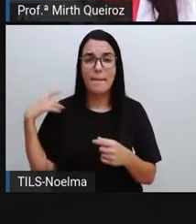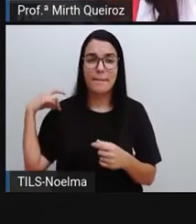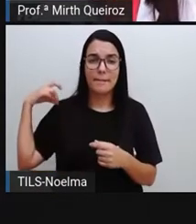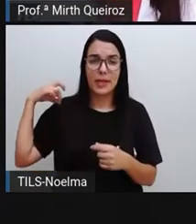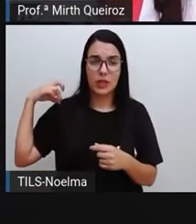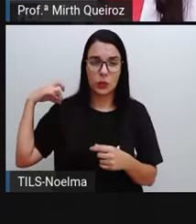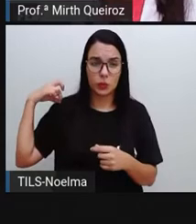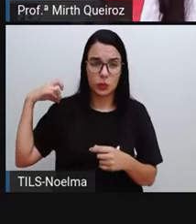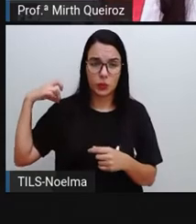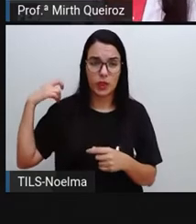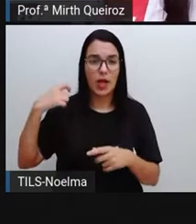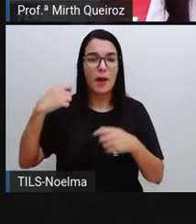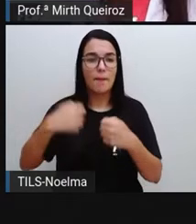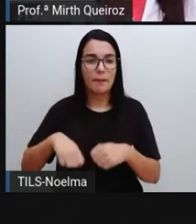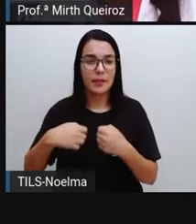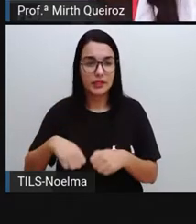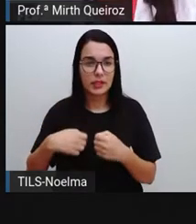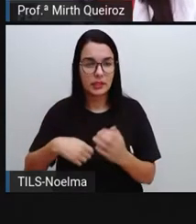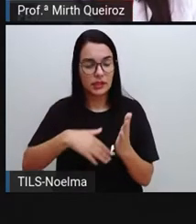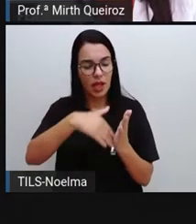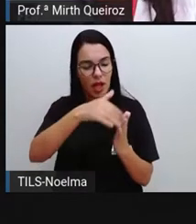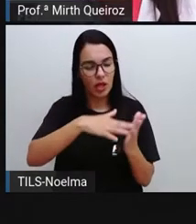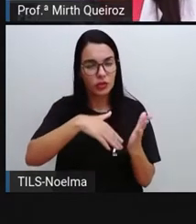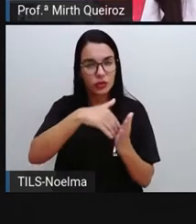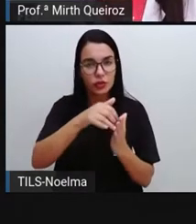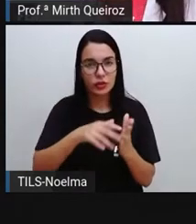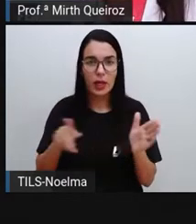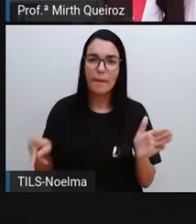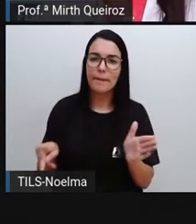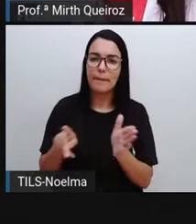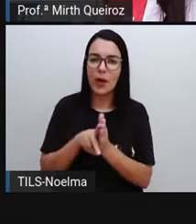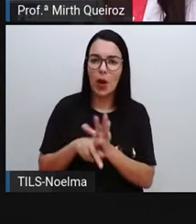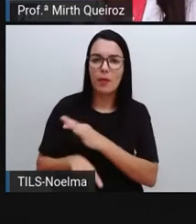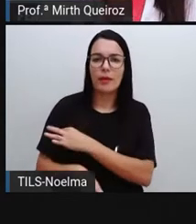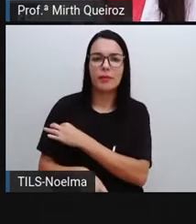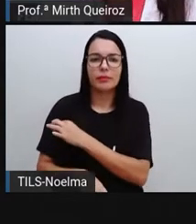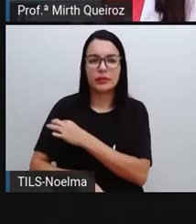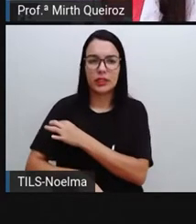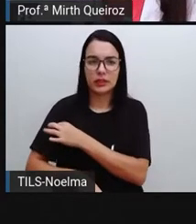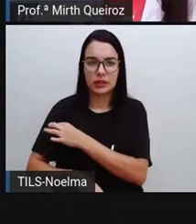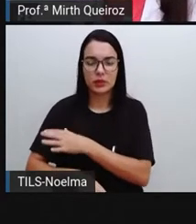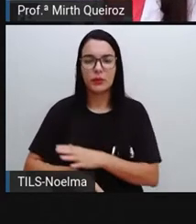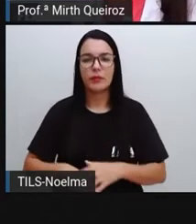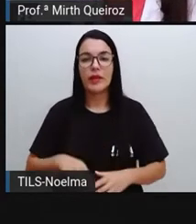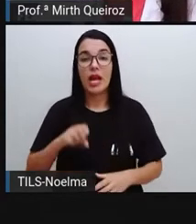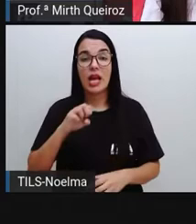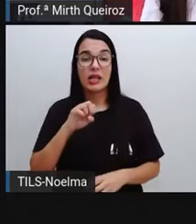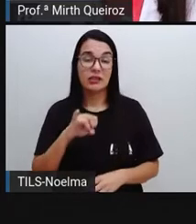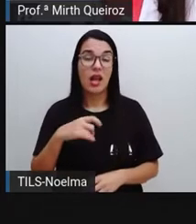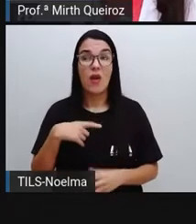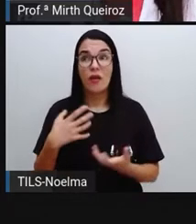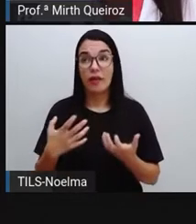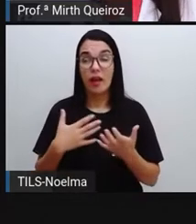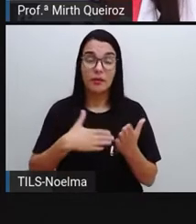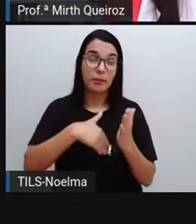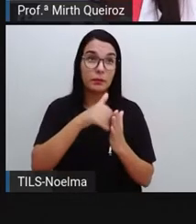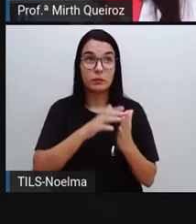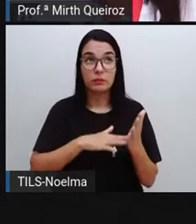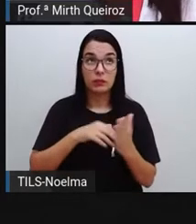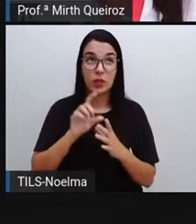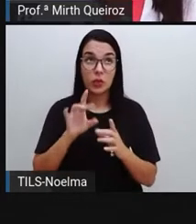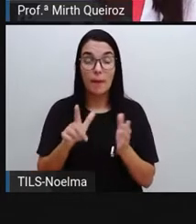tecido, aí tem que ser tinta acrílica, né? Mas não, Pro, eu quero gravar o meu desenho